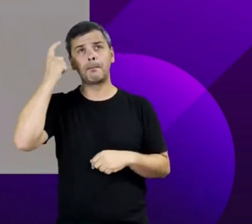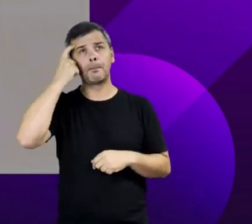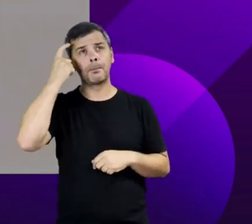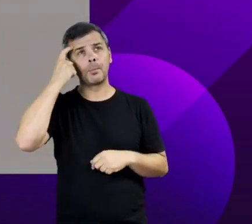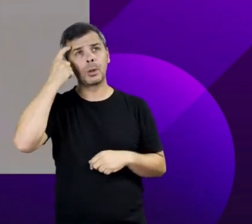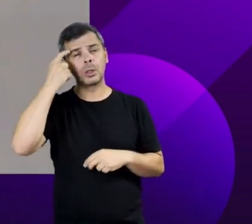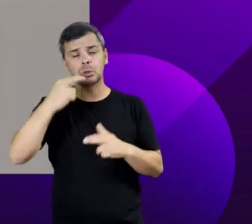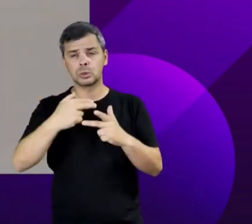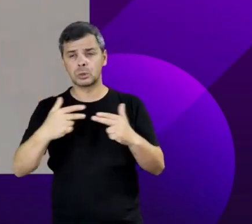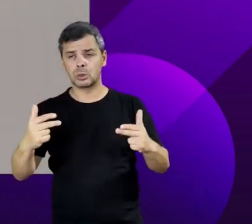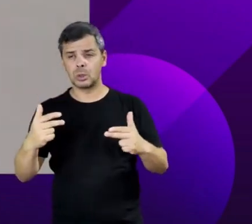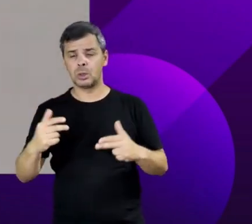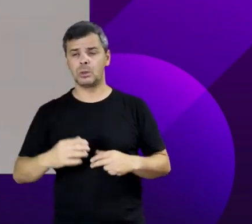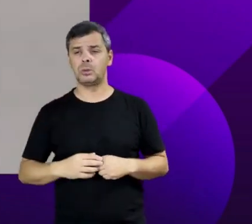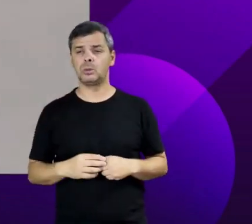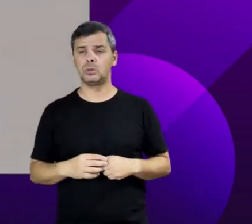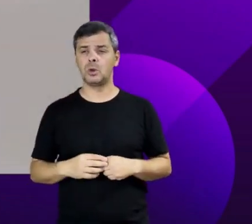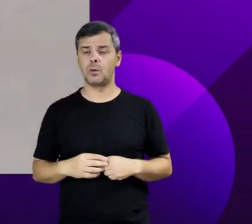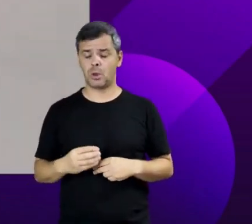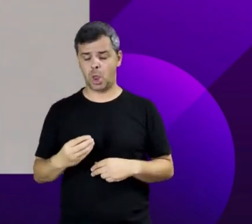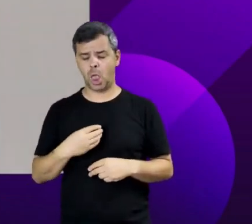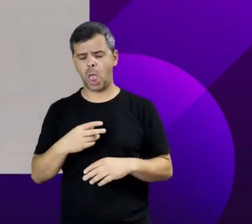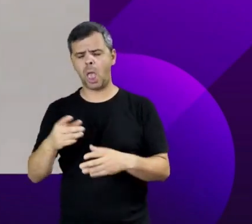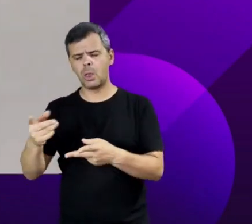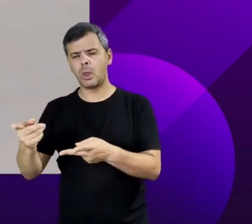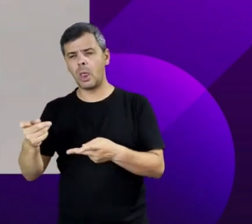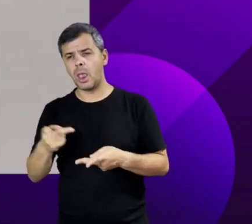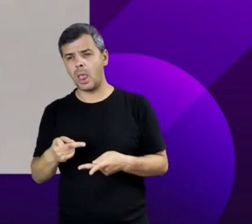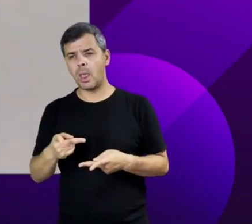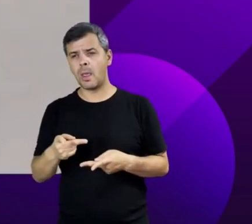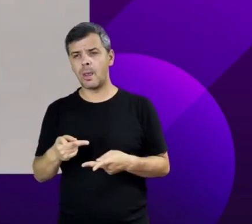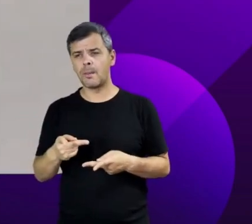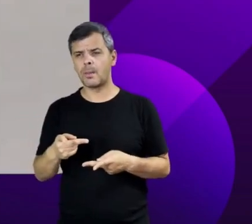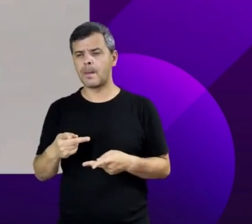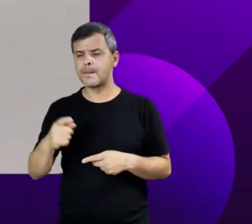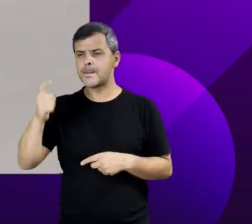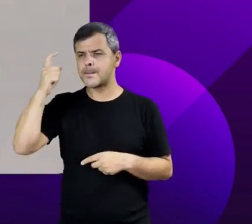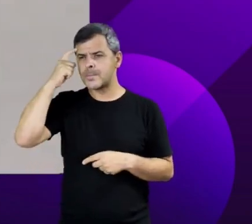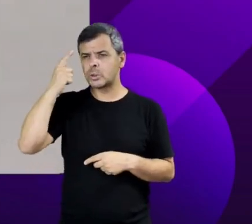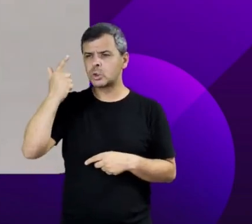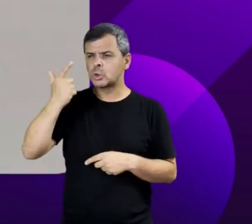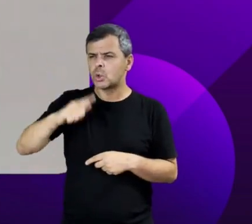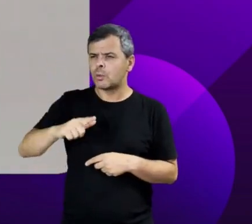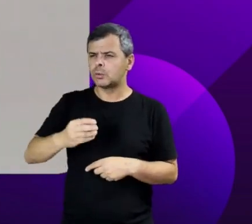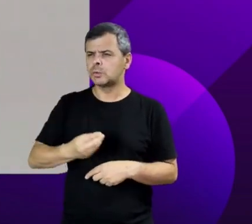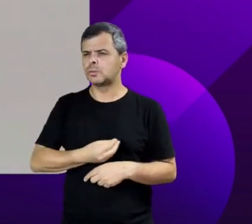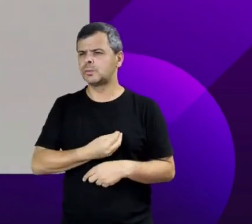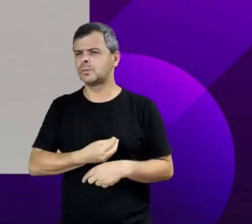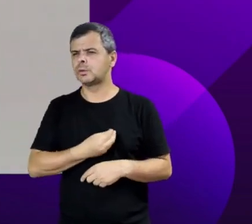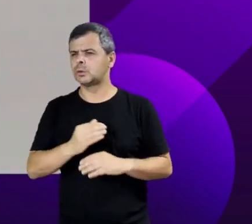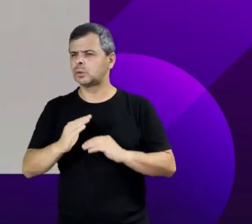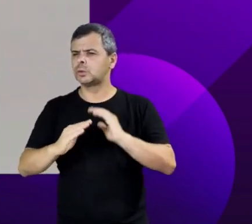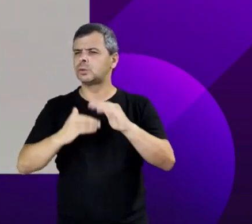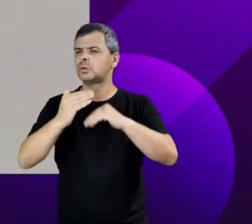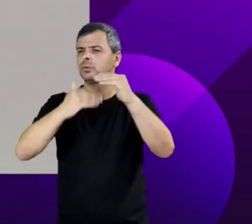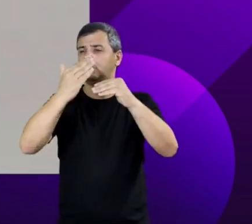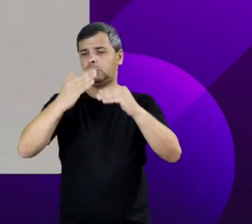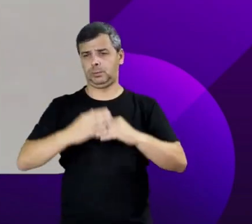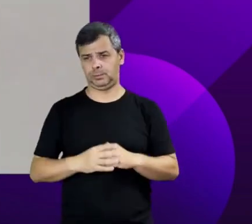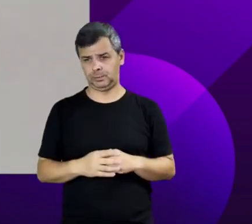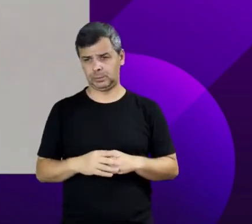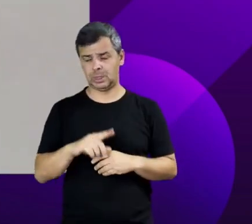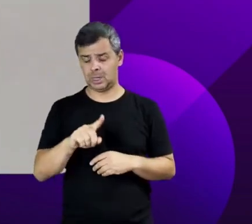essas questões, o convite é que a gente redimensione a nossa noção de desenvolvimento. E,